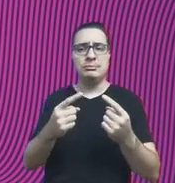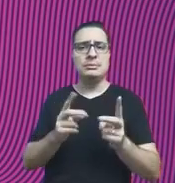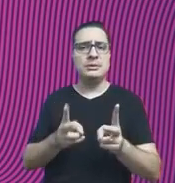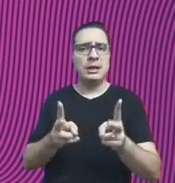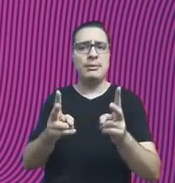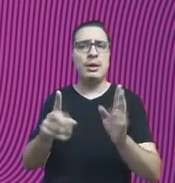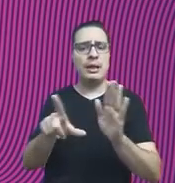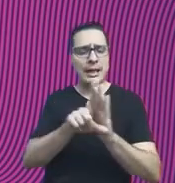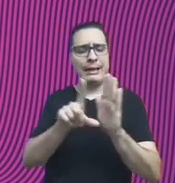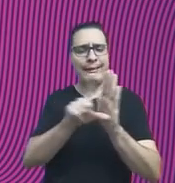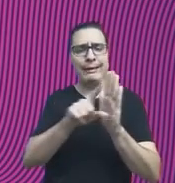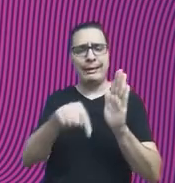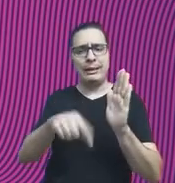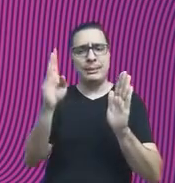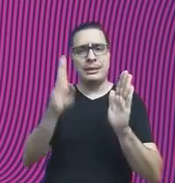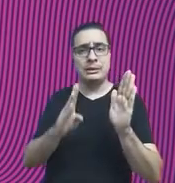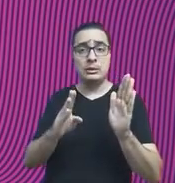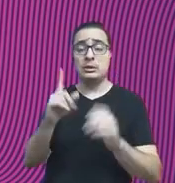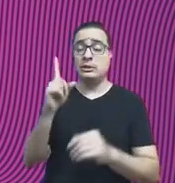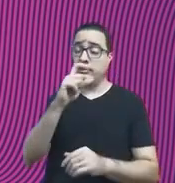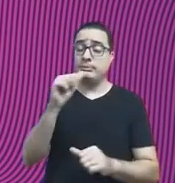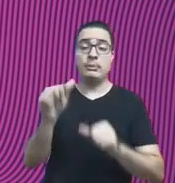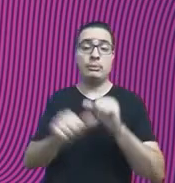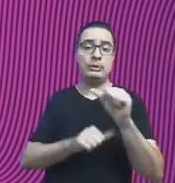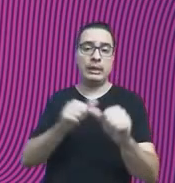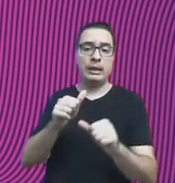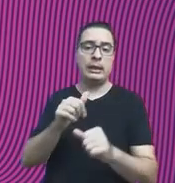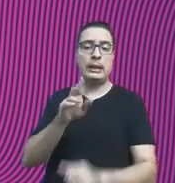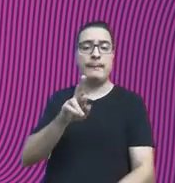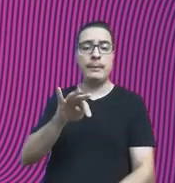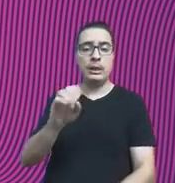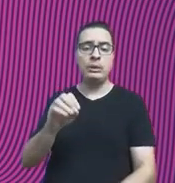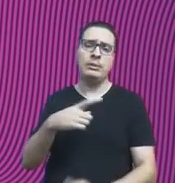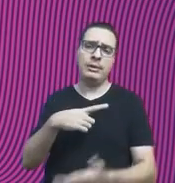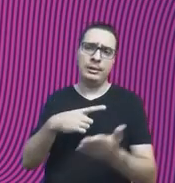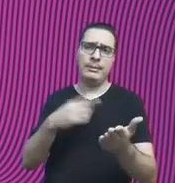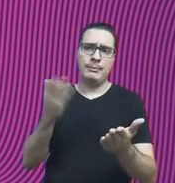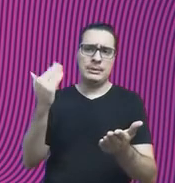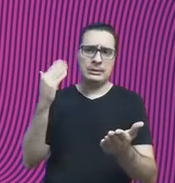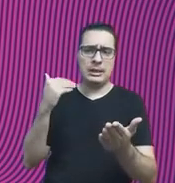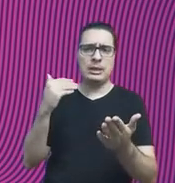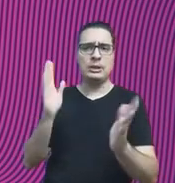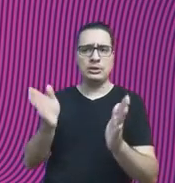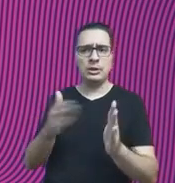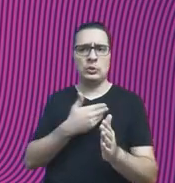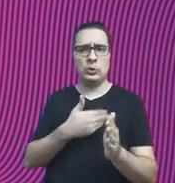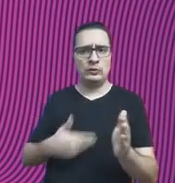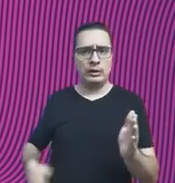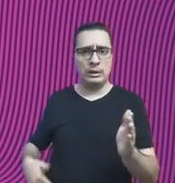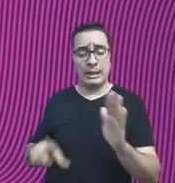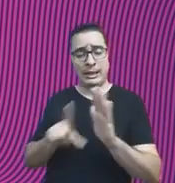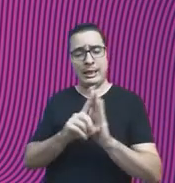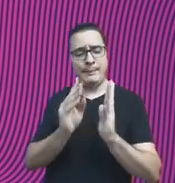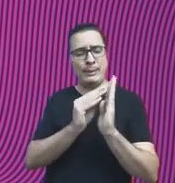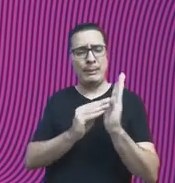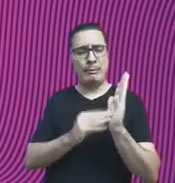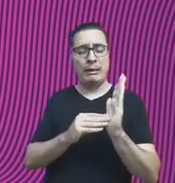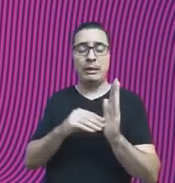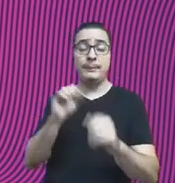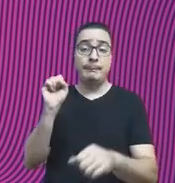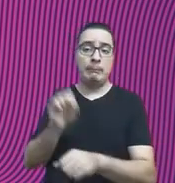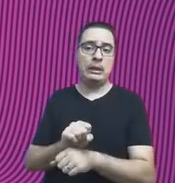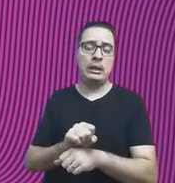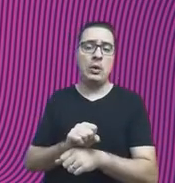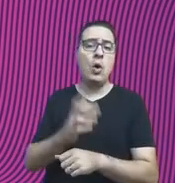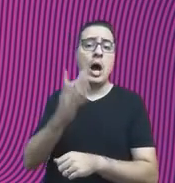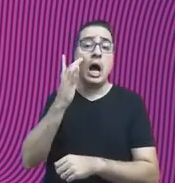inferno para mudar. Está aqui o Brito, que é ex-constituinte, né? A gente coloca muita coisa na lei e aí trava tudo. Mas o que eu acho que é o lado positivo,